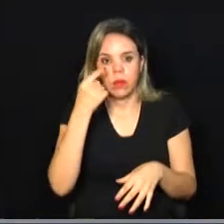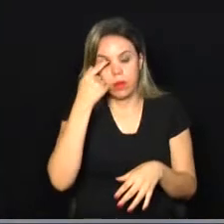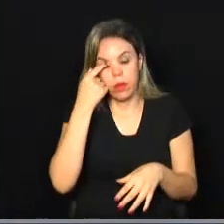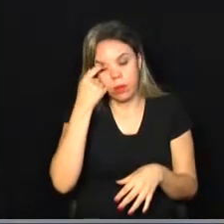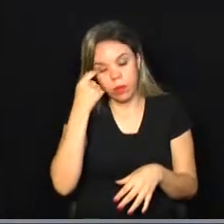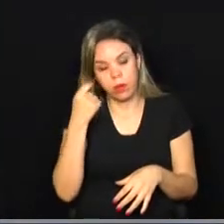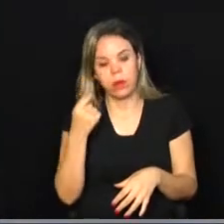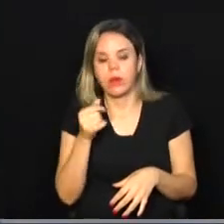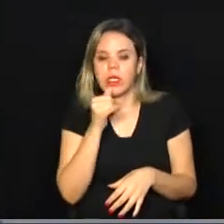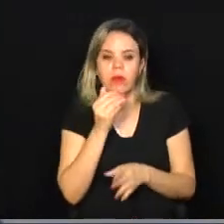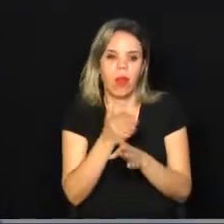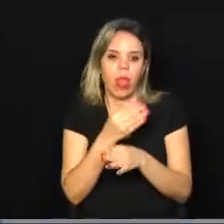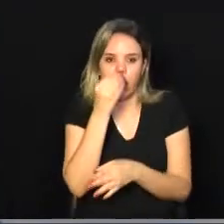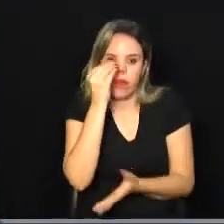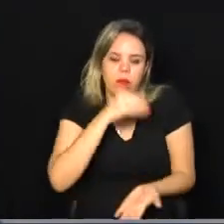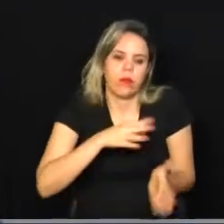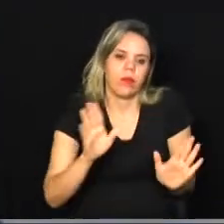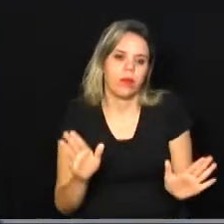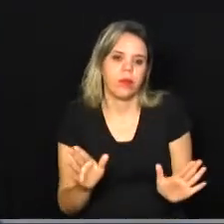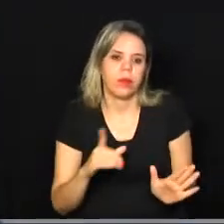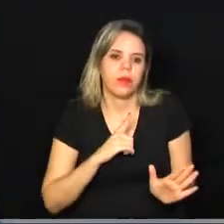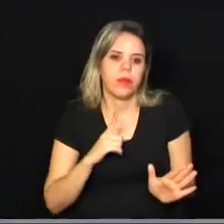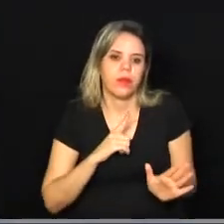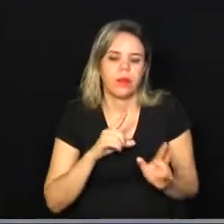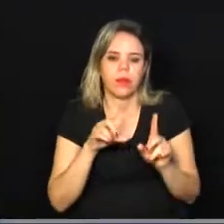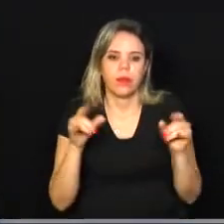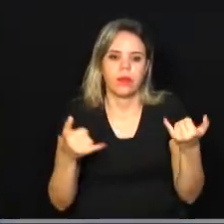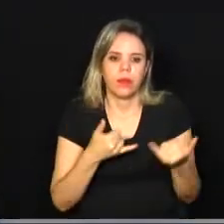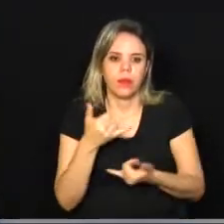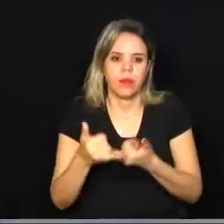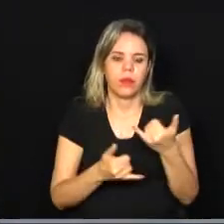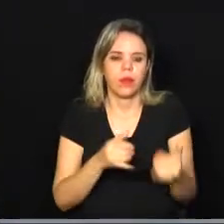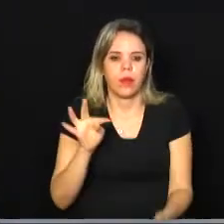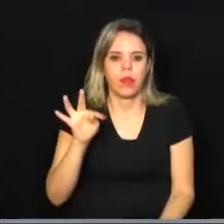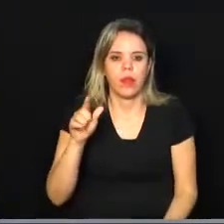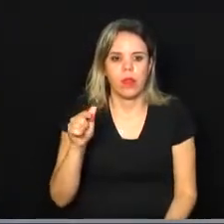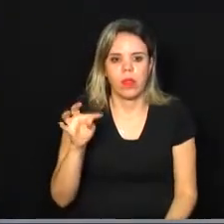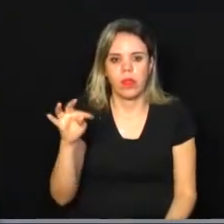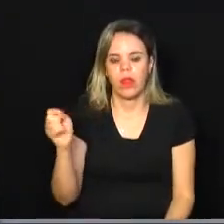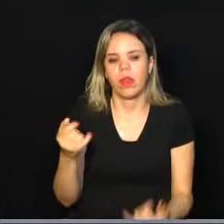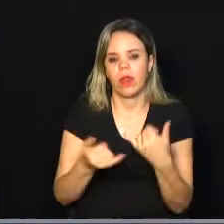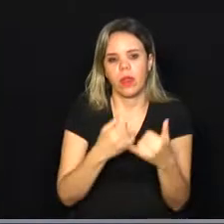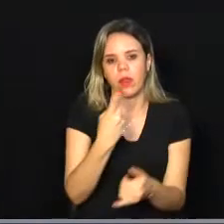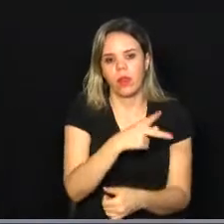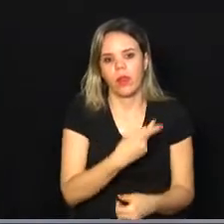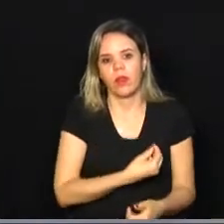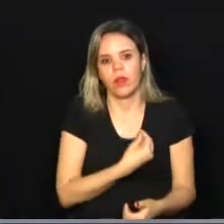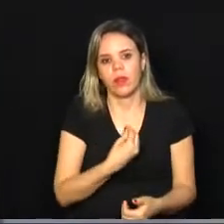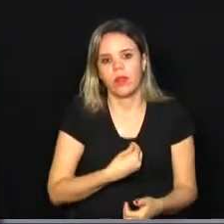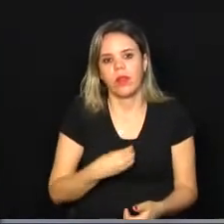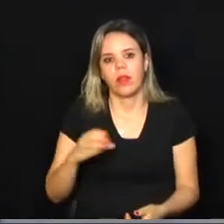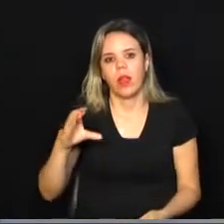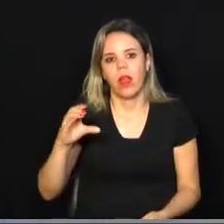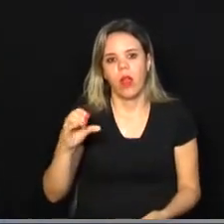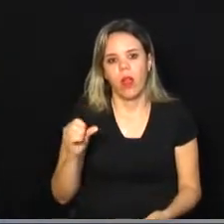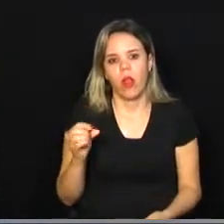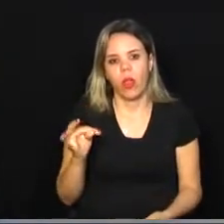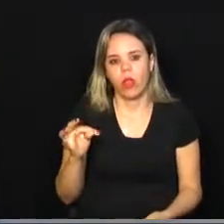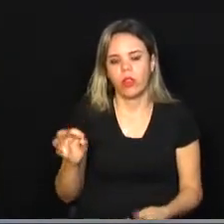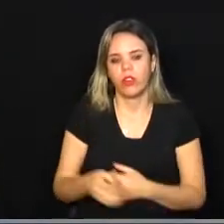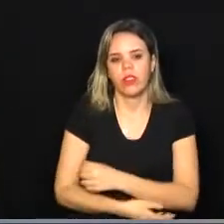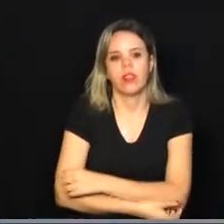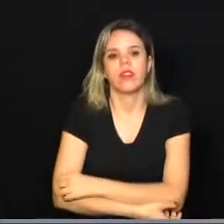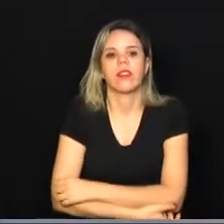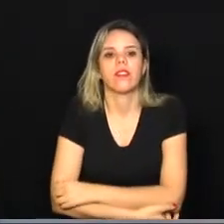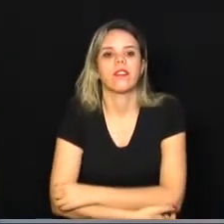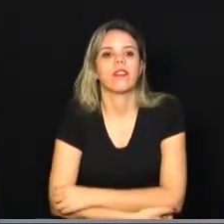extremamente banalizado. Tá. Até tem a brincadeira da Tata Werneck, o que, que deu errado na sua vida para você ser coach?